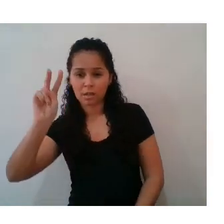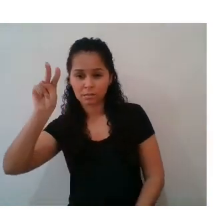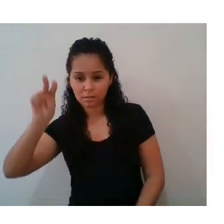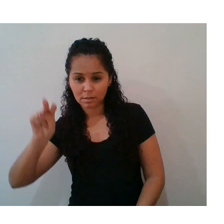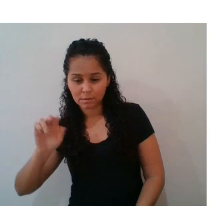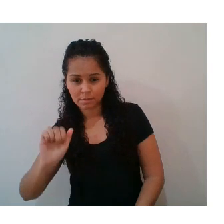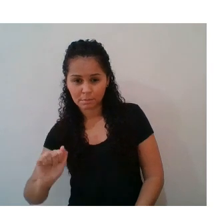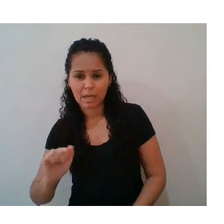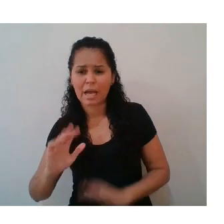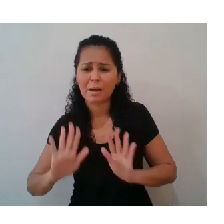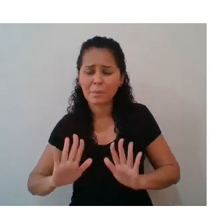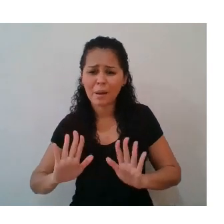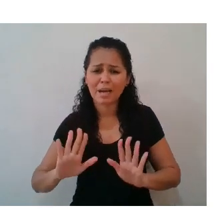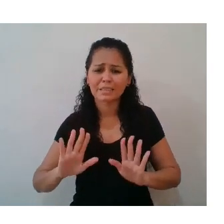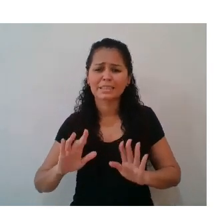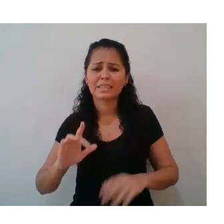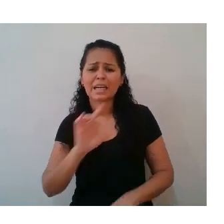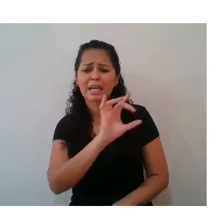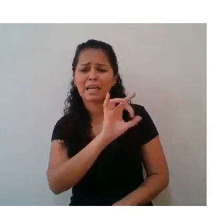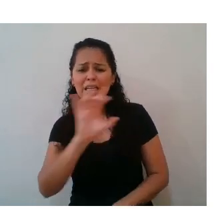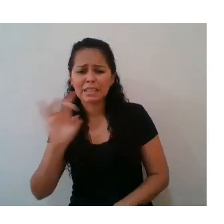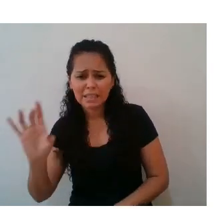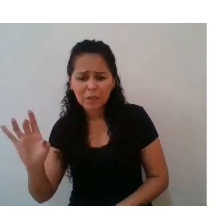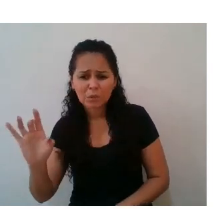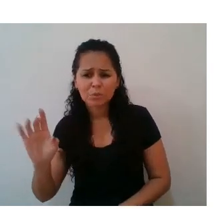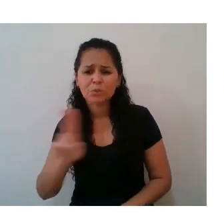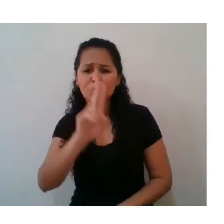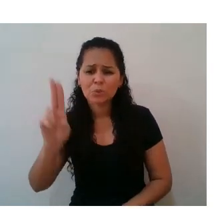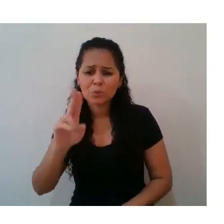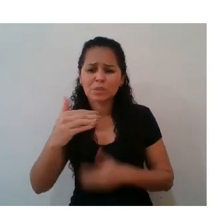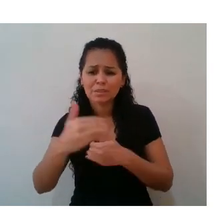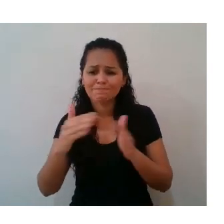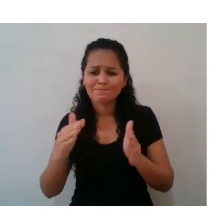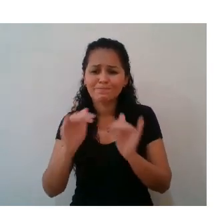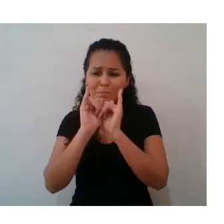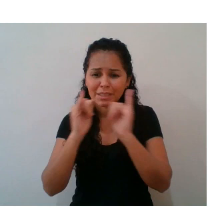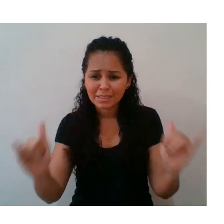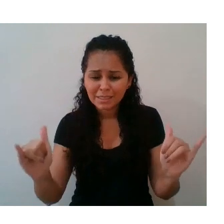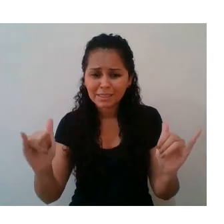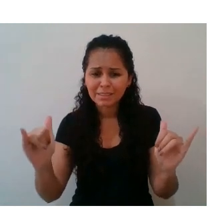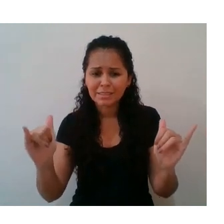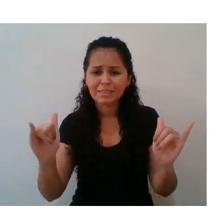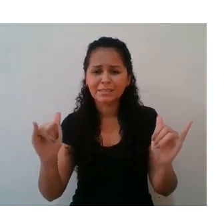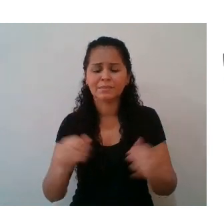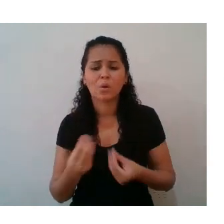do todo? Quanto que cada um toma dessa DDP, dessa bateria? Quem usa mais, quem usa